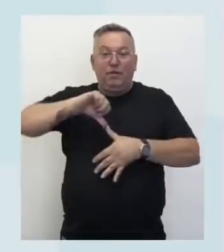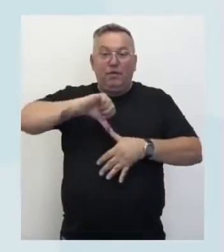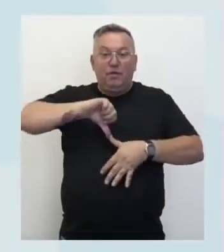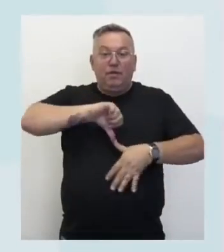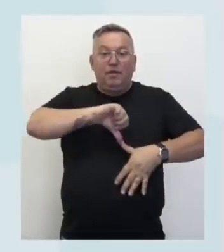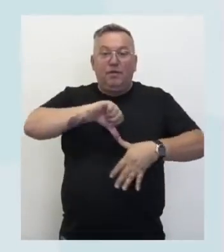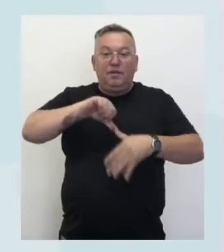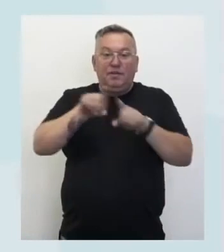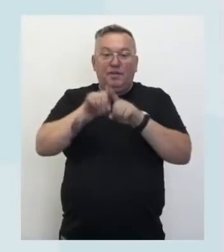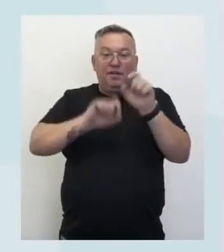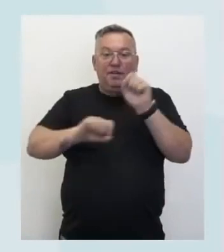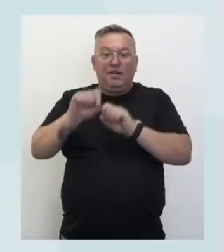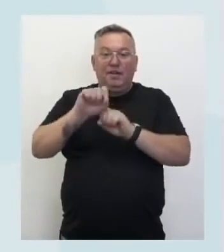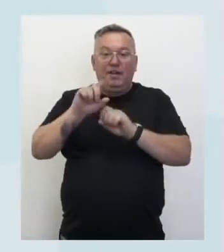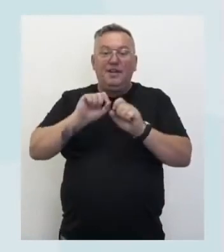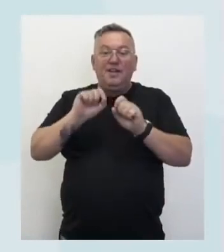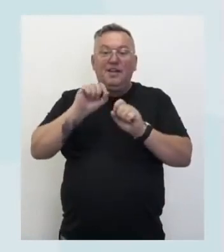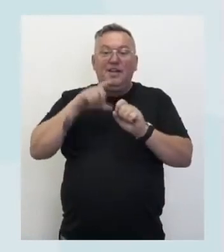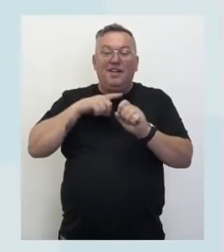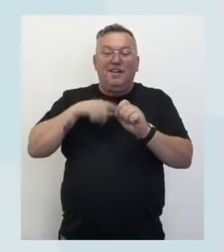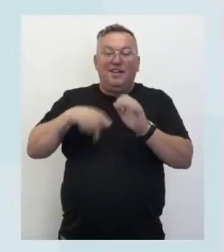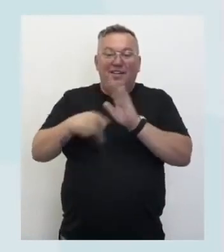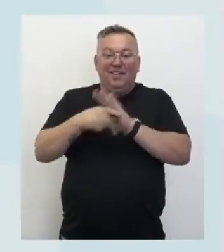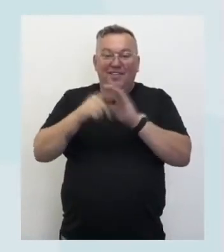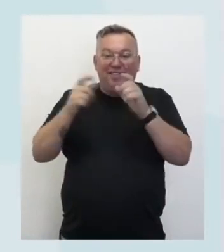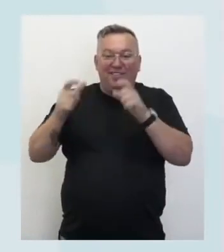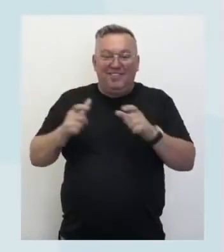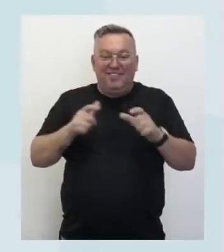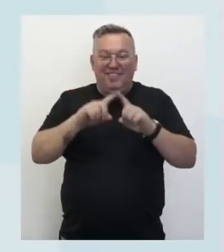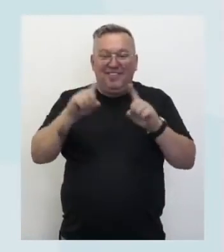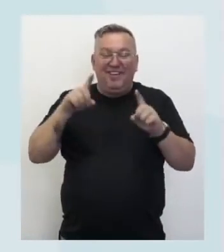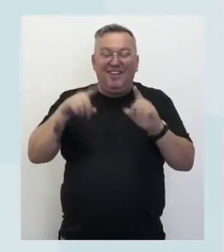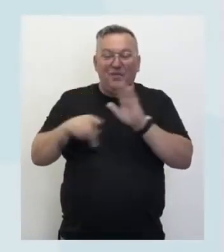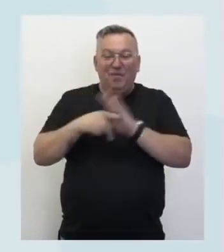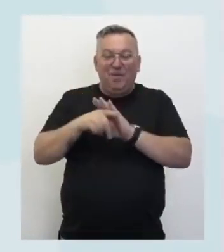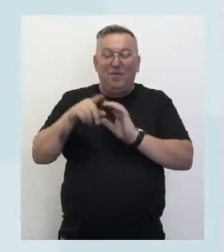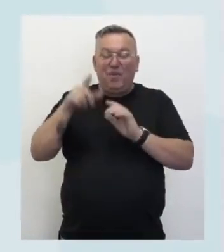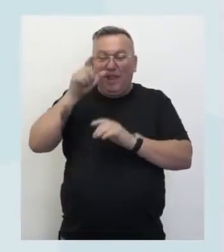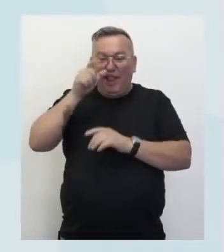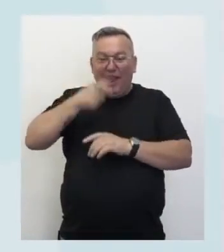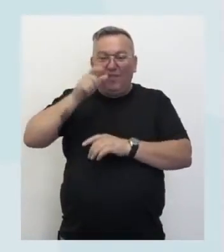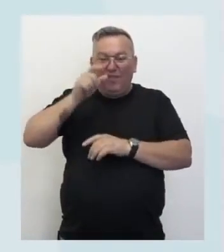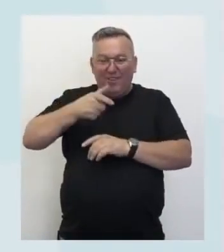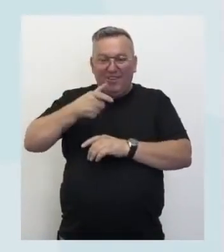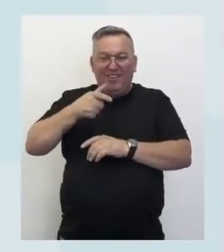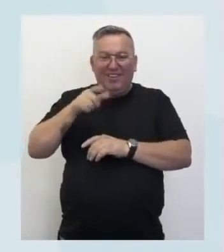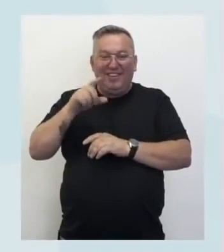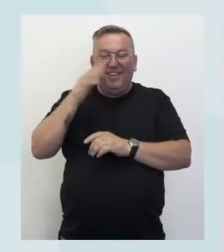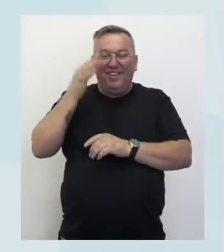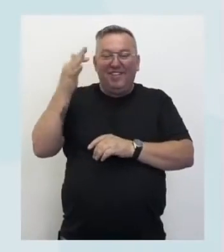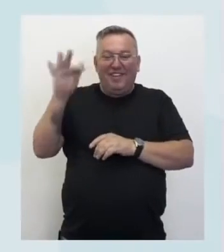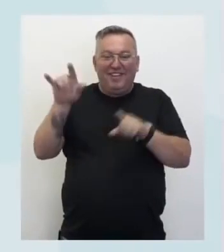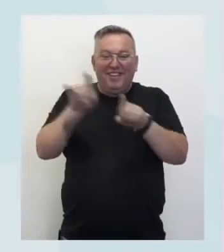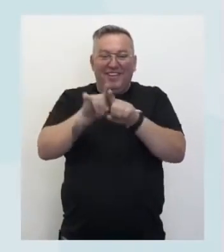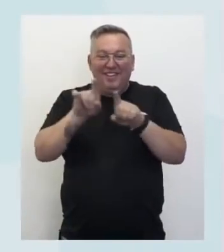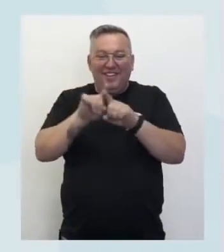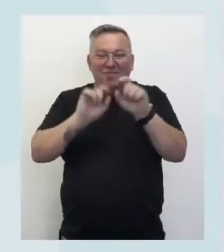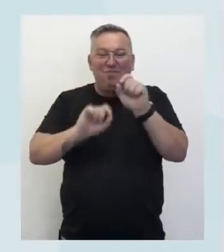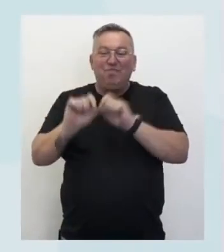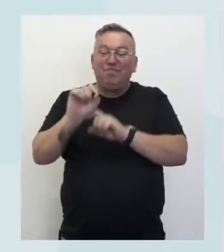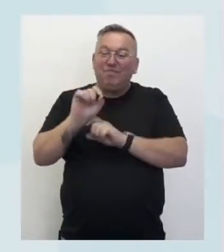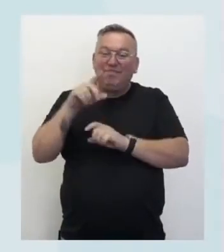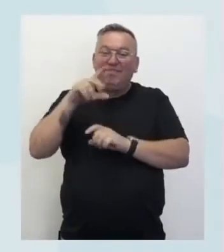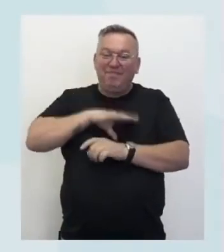linguísticos. Então, são países que falam línguas, né, derivada do latim, como o francês, como